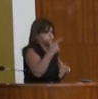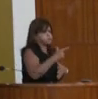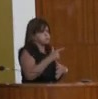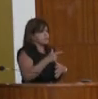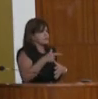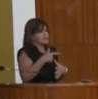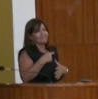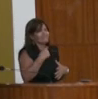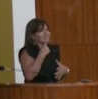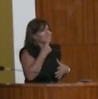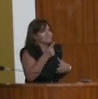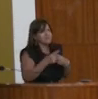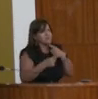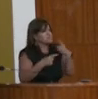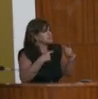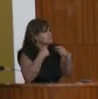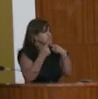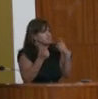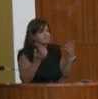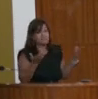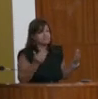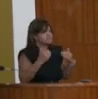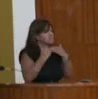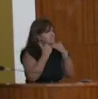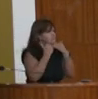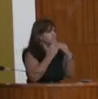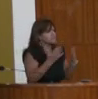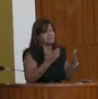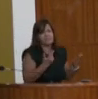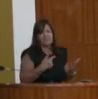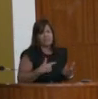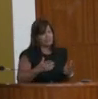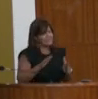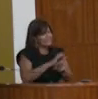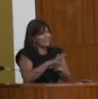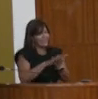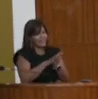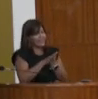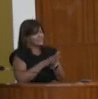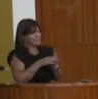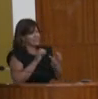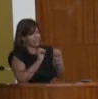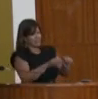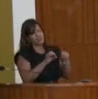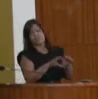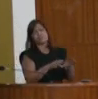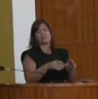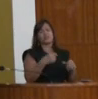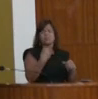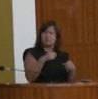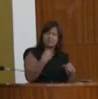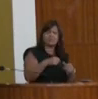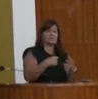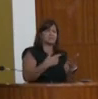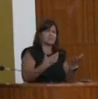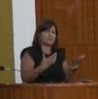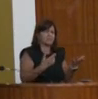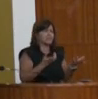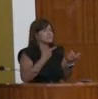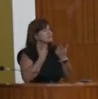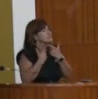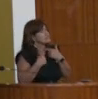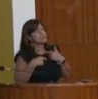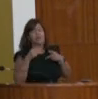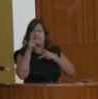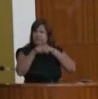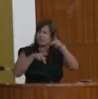aqui. A questão da alteração da lei do Vale, as questões em relação à educação, acesso, tudo isso, existe essa demanda, existe essa vontade da população,